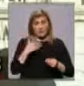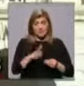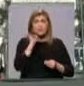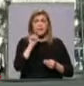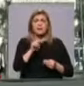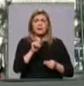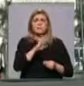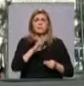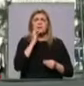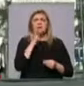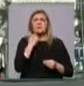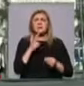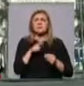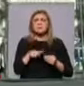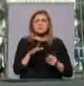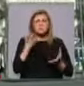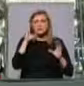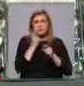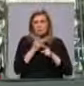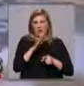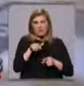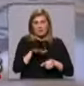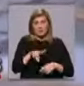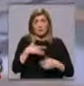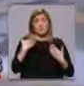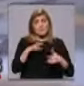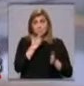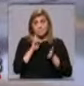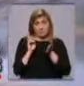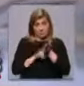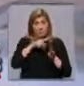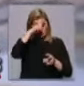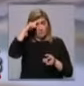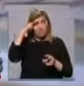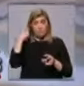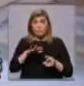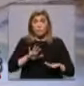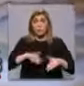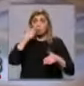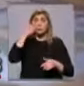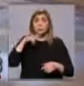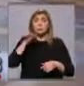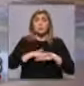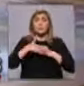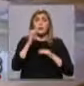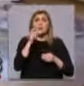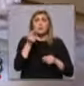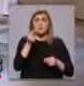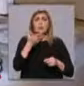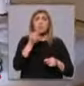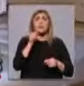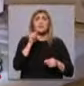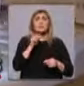assegura que não há razões para este cenário ocorrer na banca comercial, mas a verdade é que se torna difícil a qualquer português sair de Angola com 10 mil